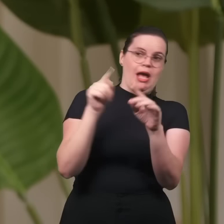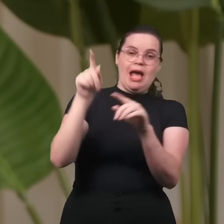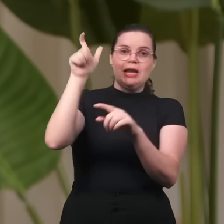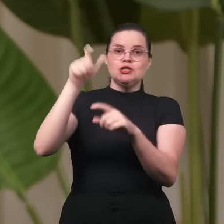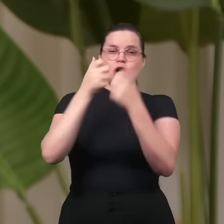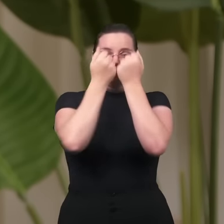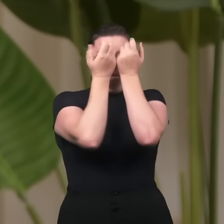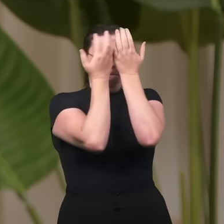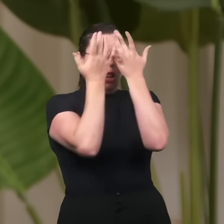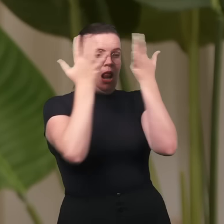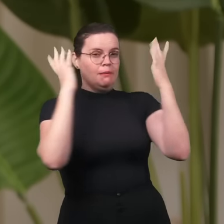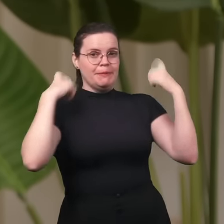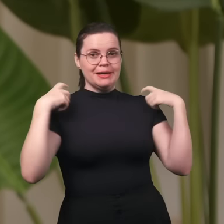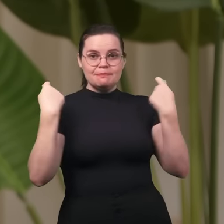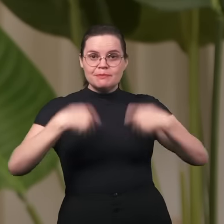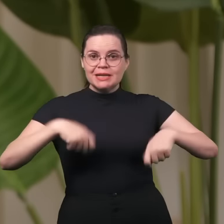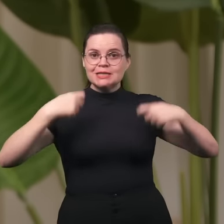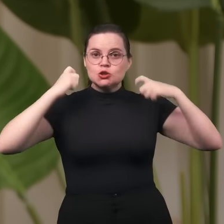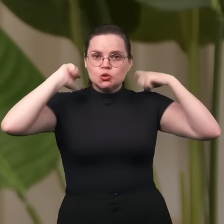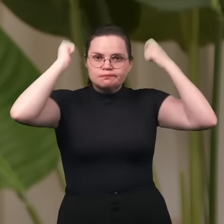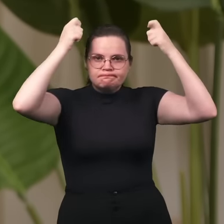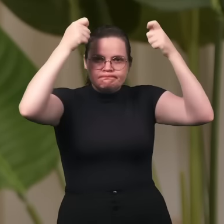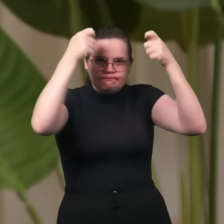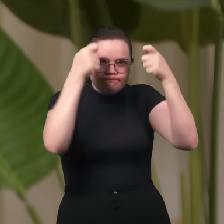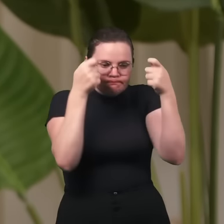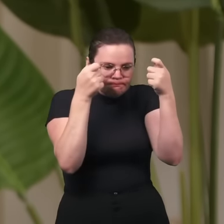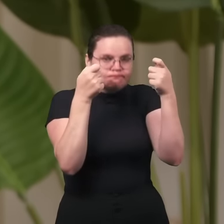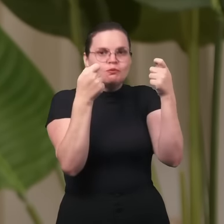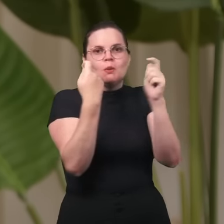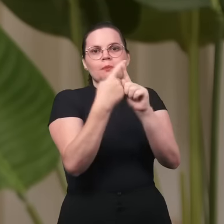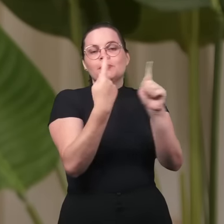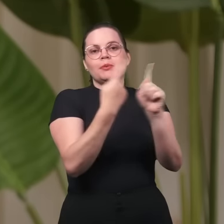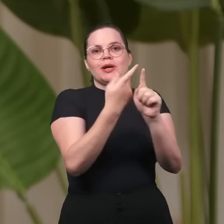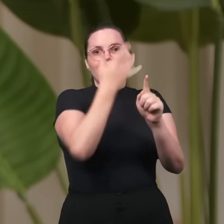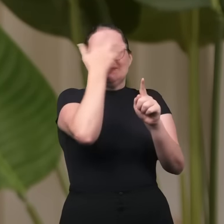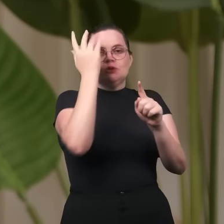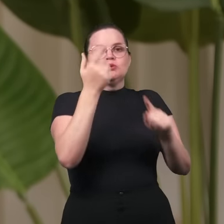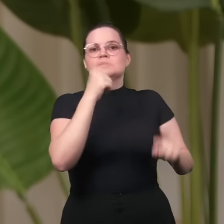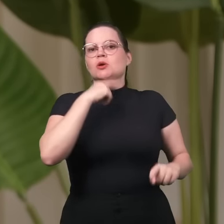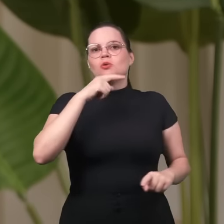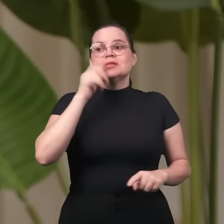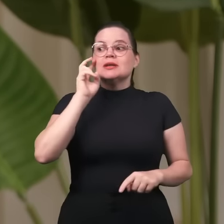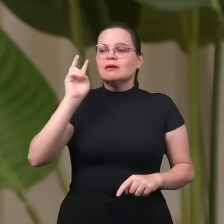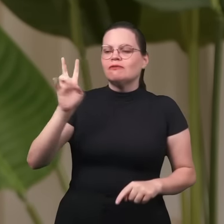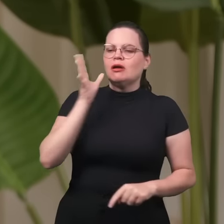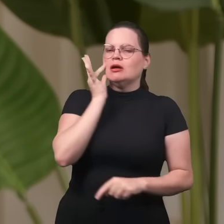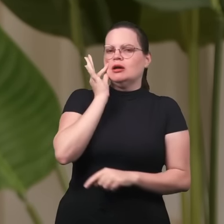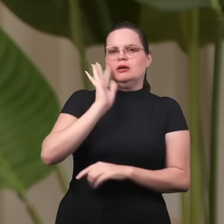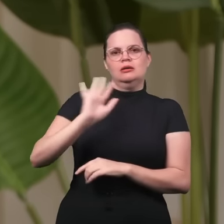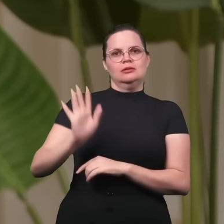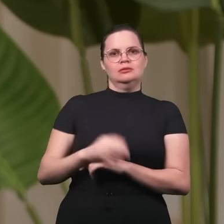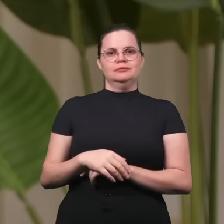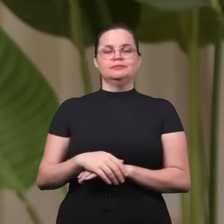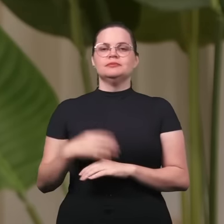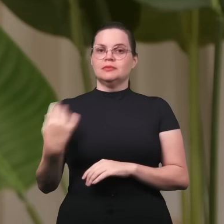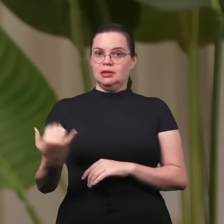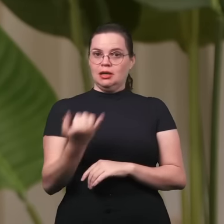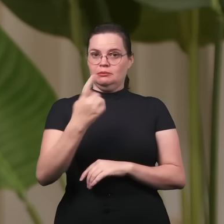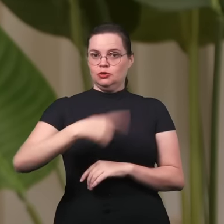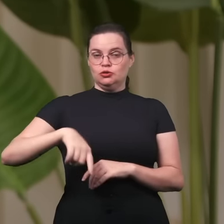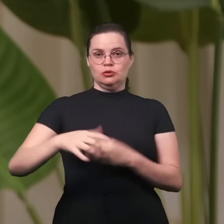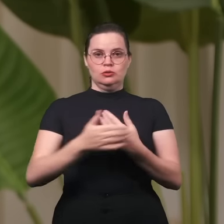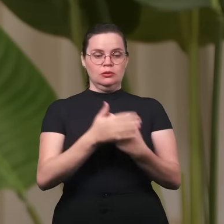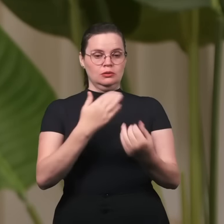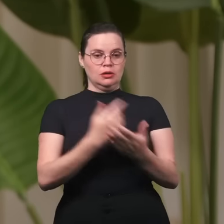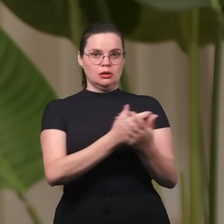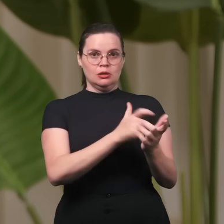Senhor. Isso é importante para nós, que aonde quer que nós pisemos nossos pés, onde